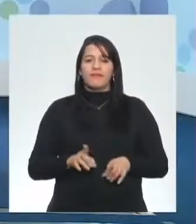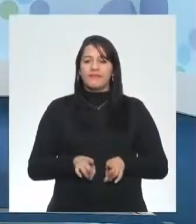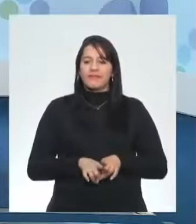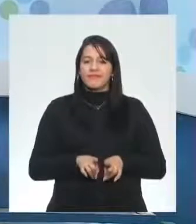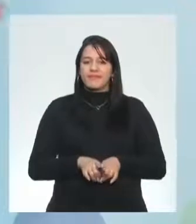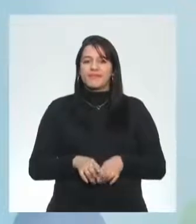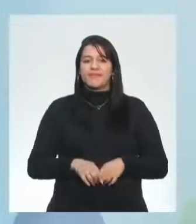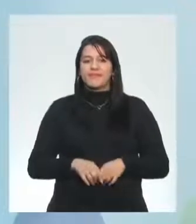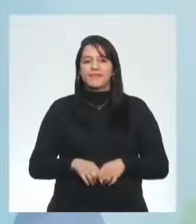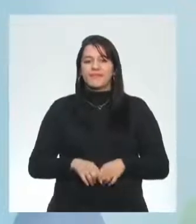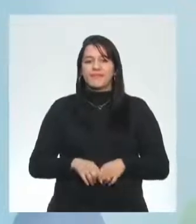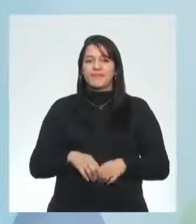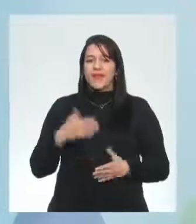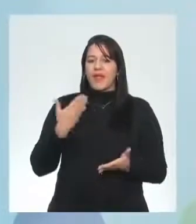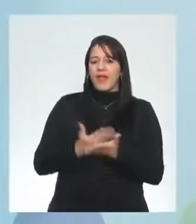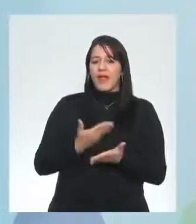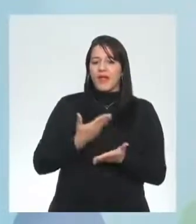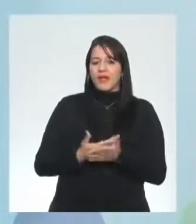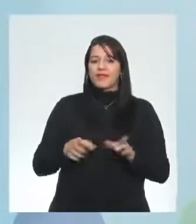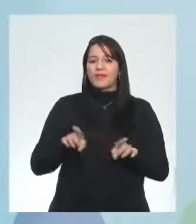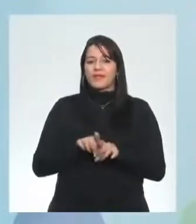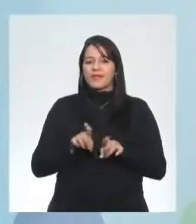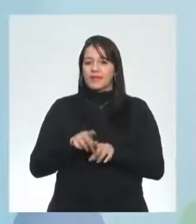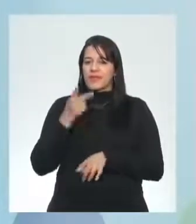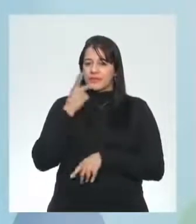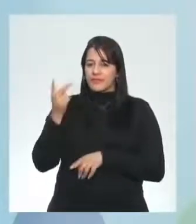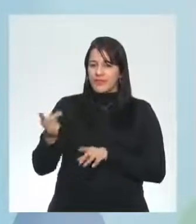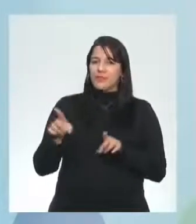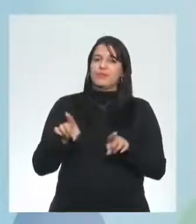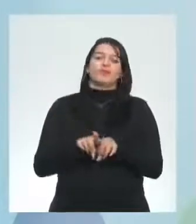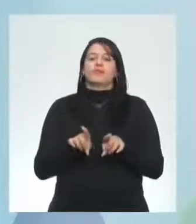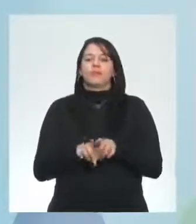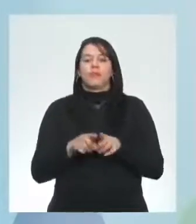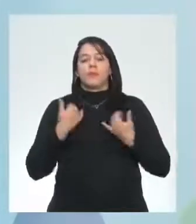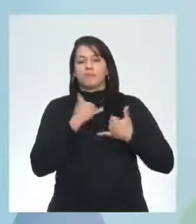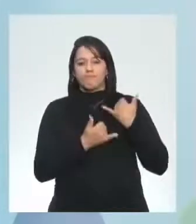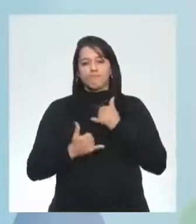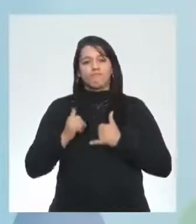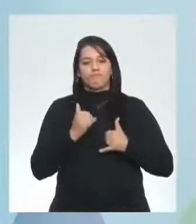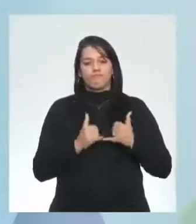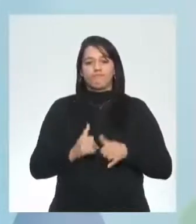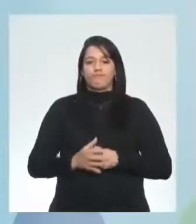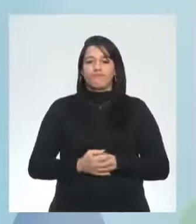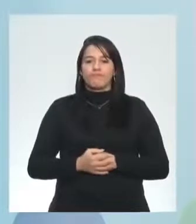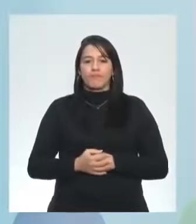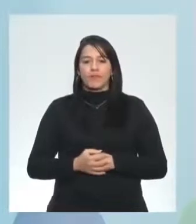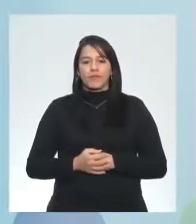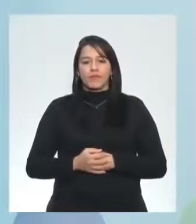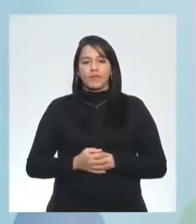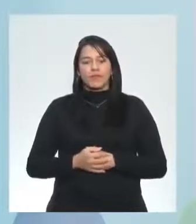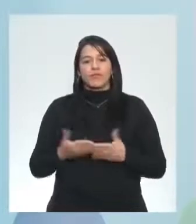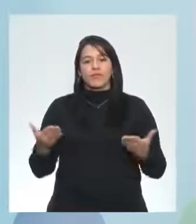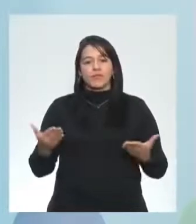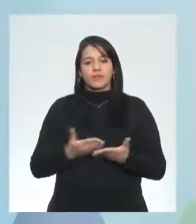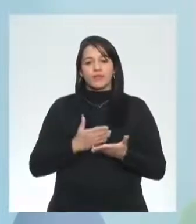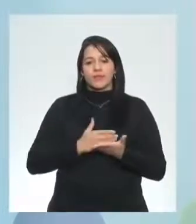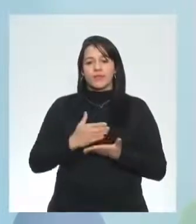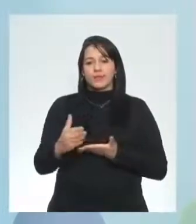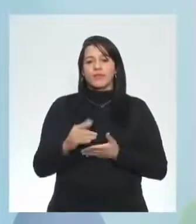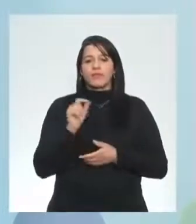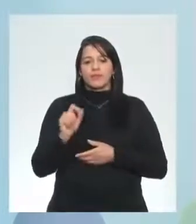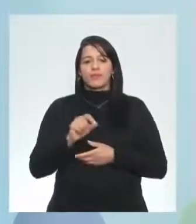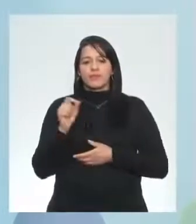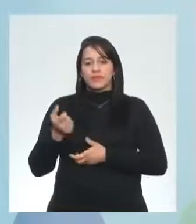com que algo também que a gente falou bastante, né, sobre energia. Bastante Então vamos mesmo. começar aí com um pique total da nossa aula, aí